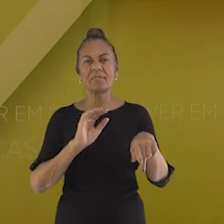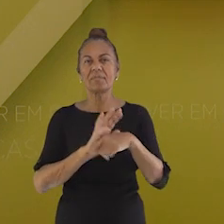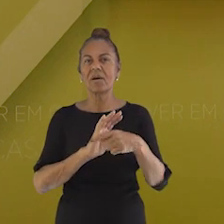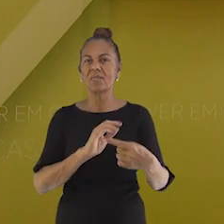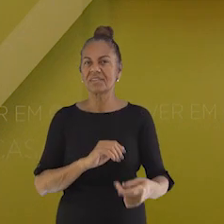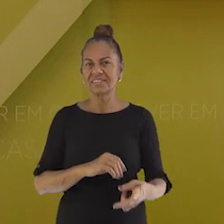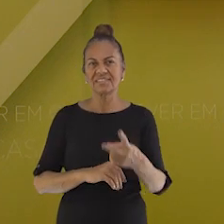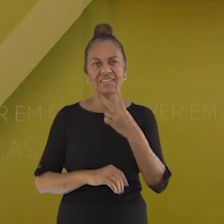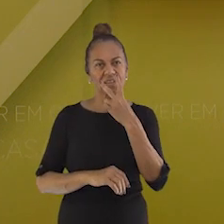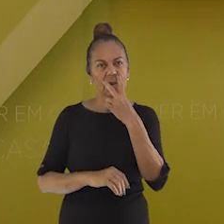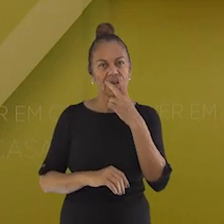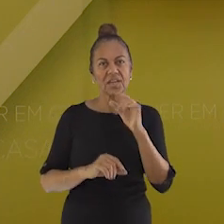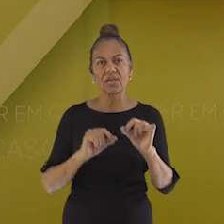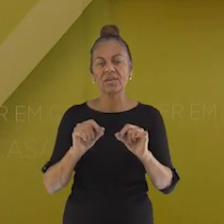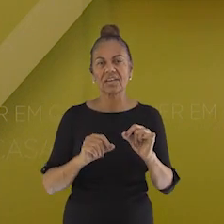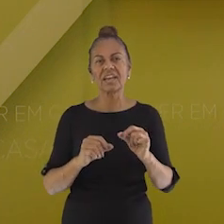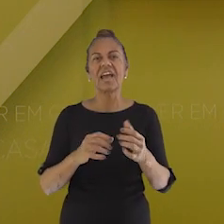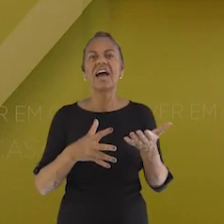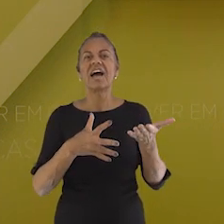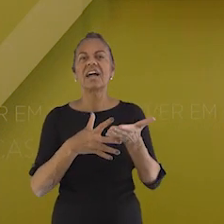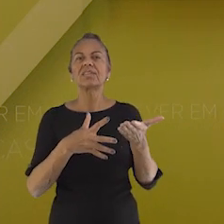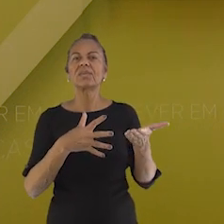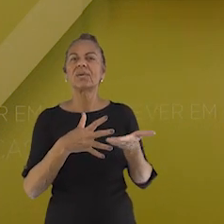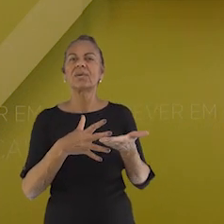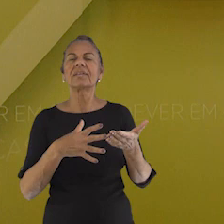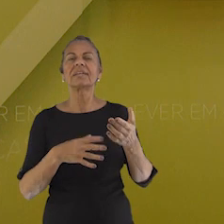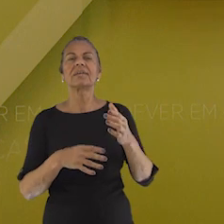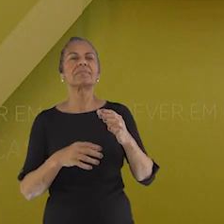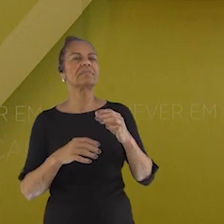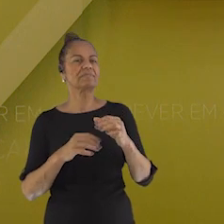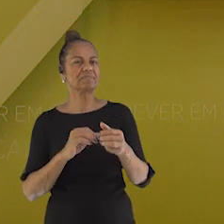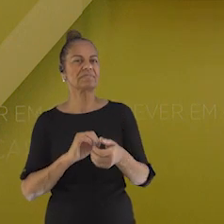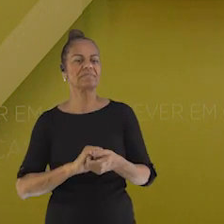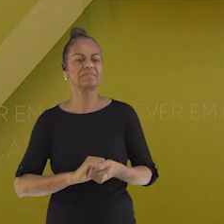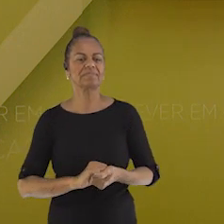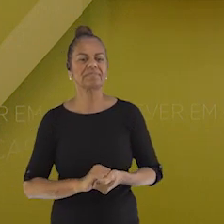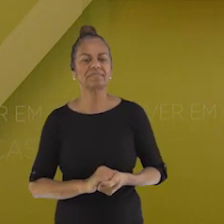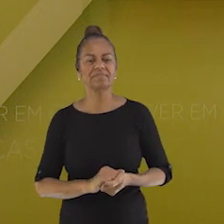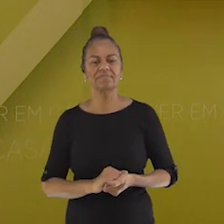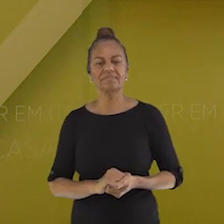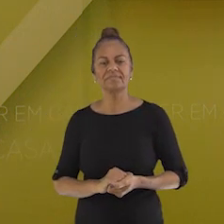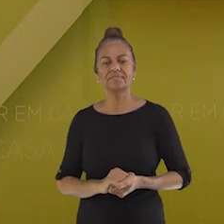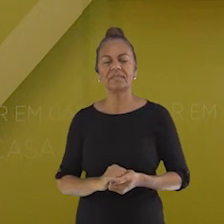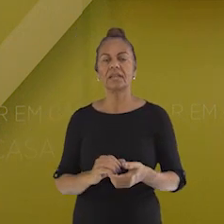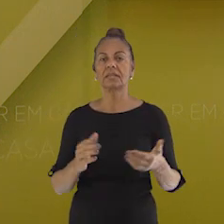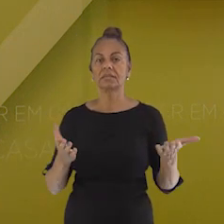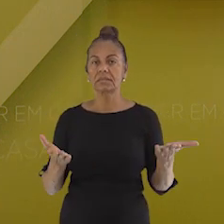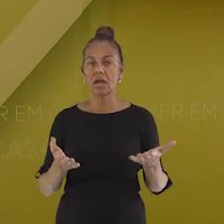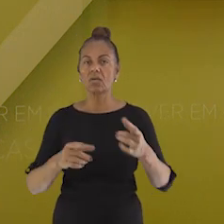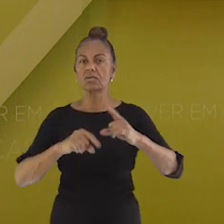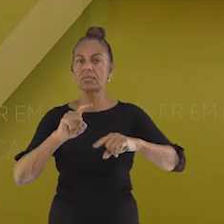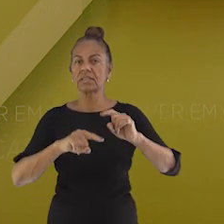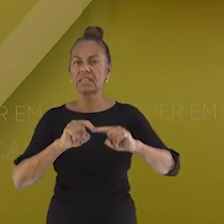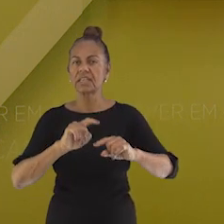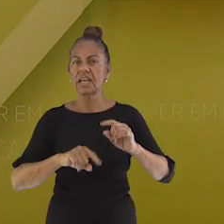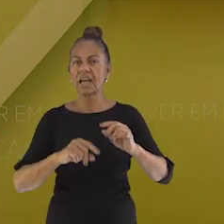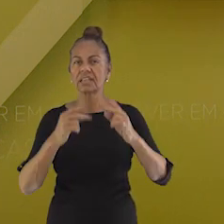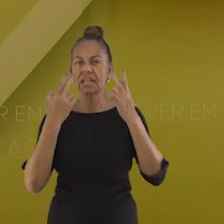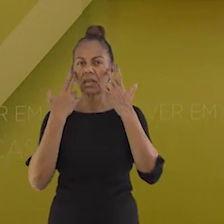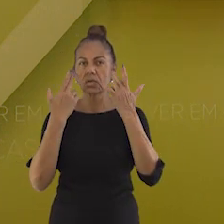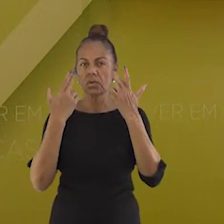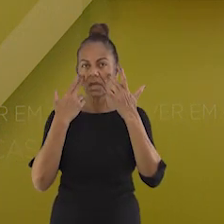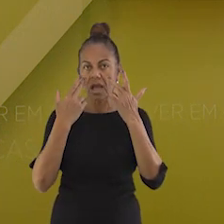capixaba. Perceberam como o manguezal é importante? Afinal, os recursos naturais que